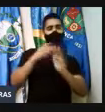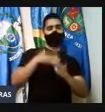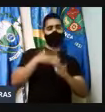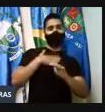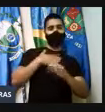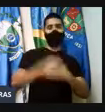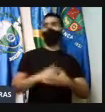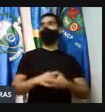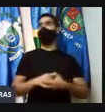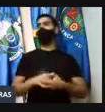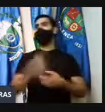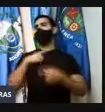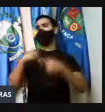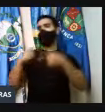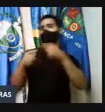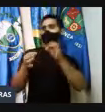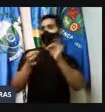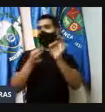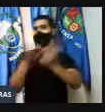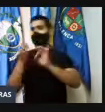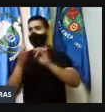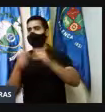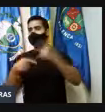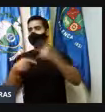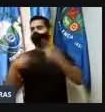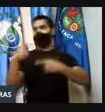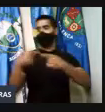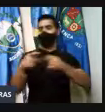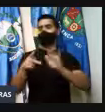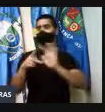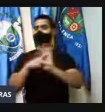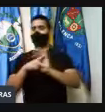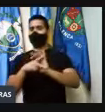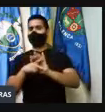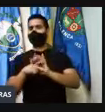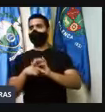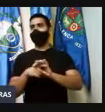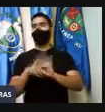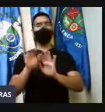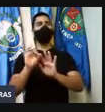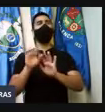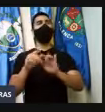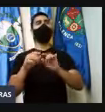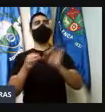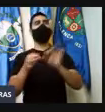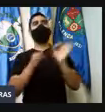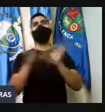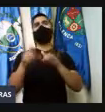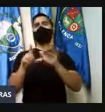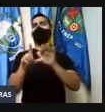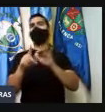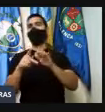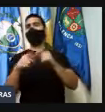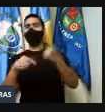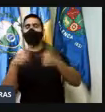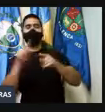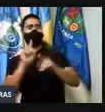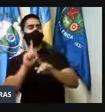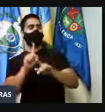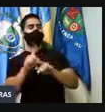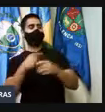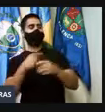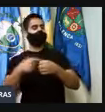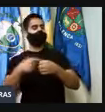está visando um projeto, às vezes, político próprio, não um projeto político para a cidade. E o que vi aqui